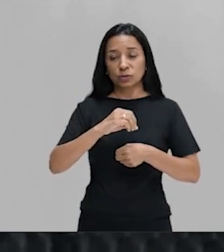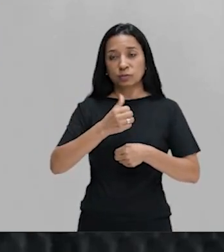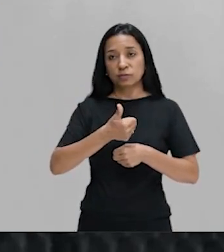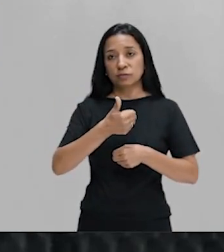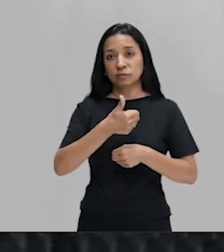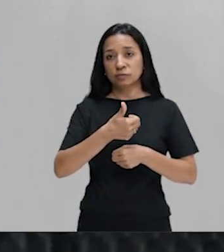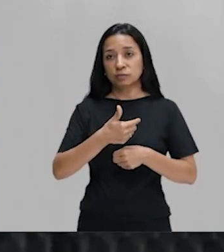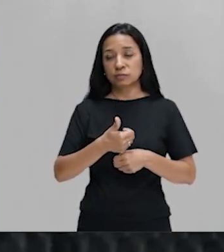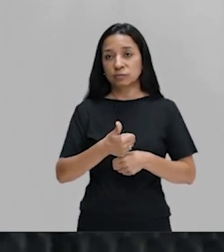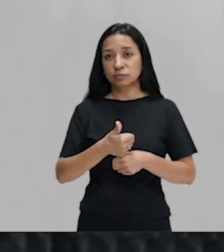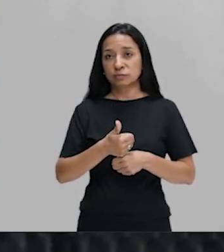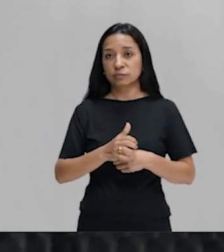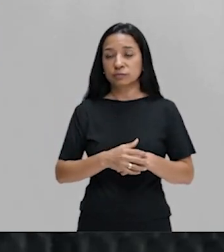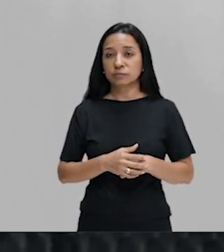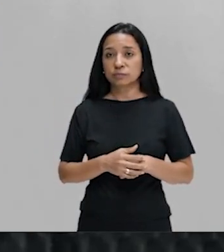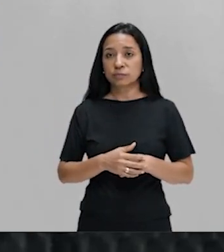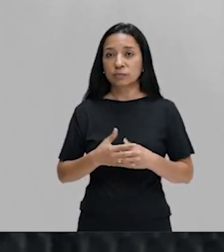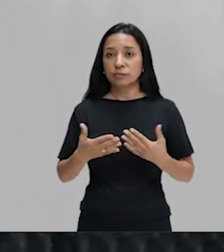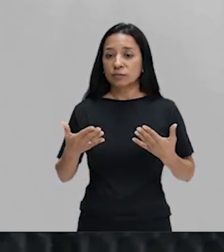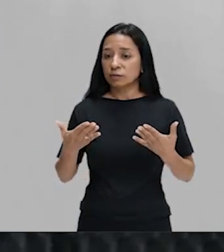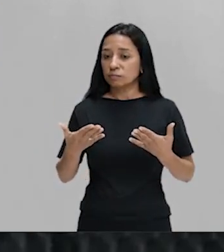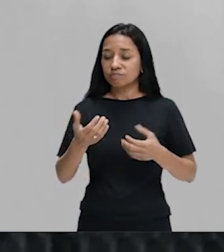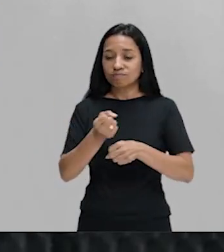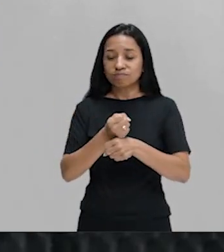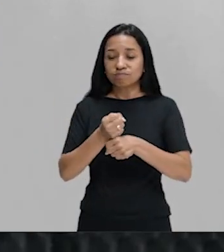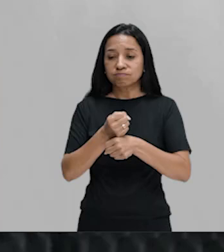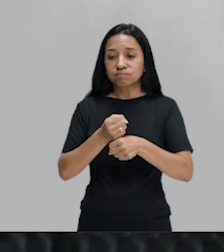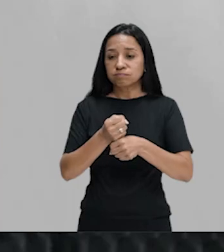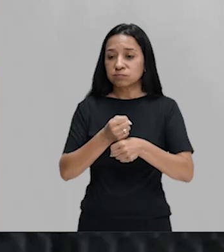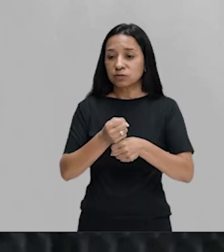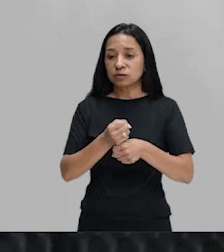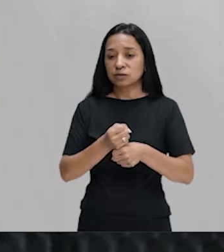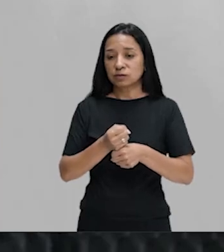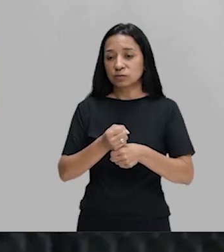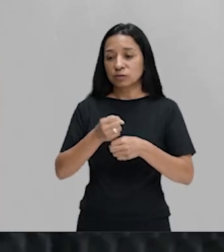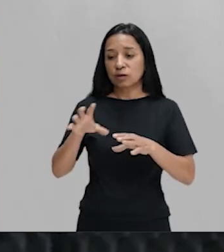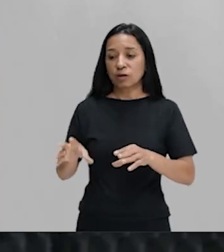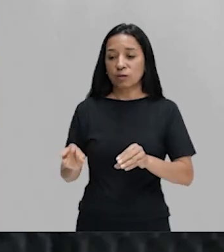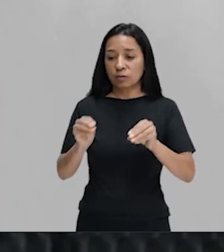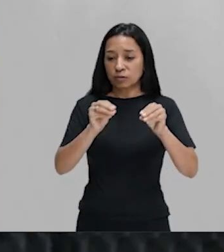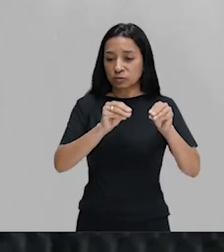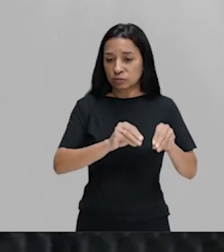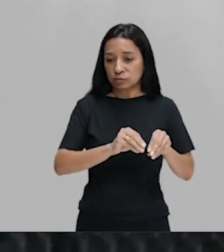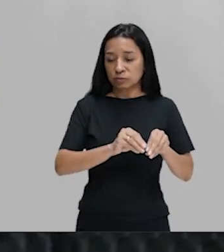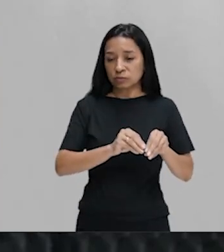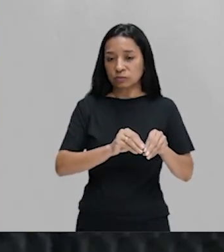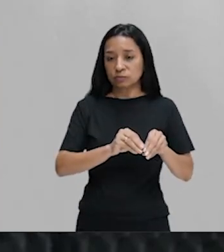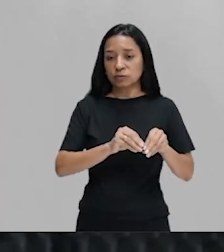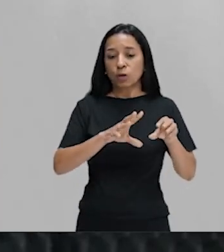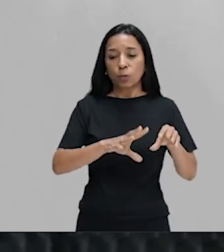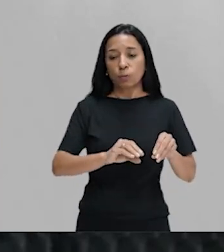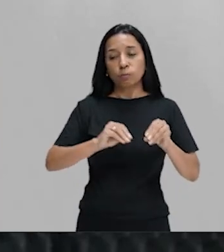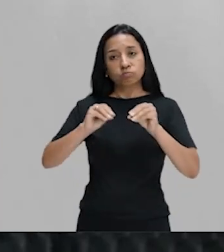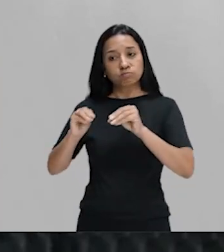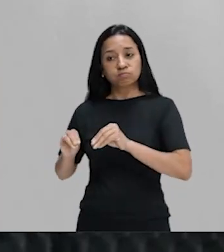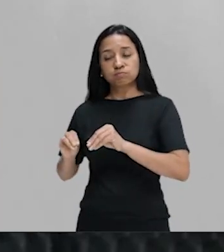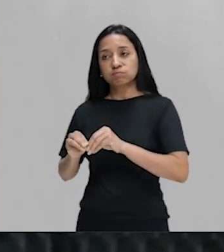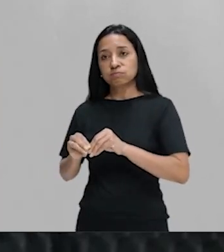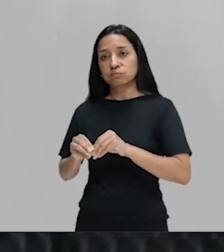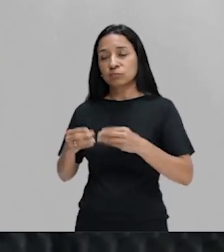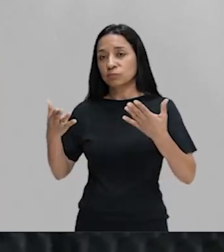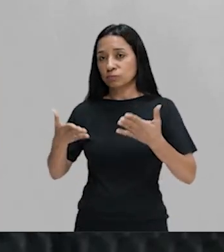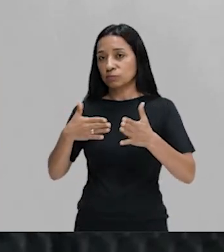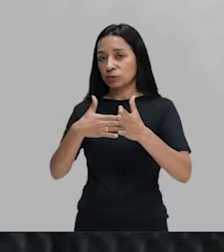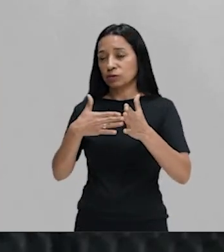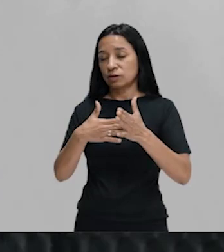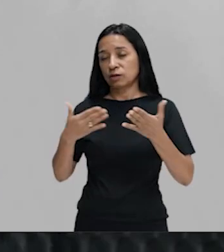Esse ano que eles se retiraram, que eles retiraram as suas tropas do Afeganistão. Até agora os Estados Unidos,